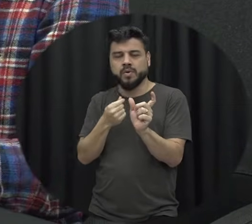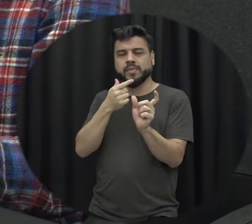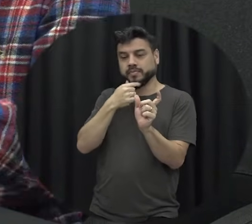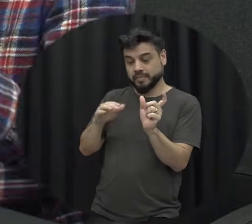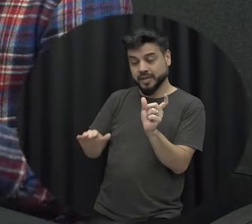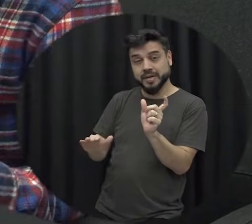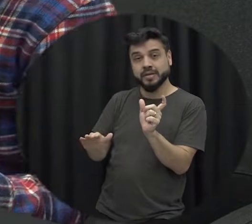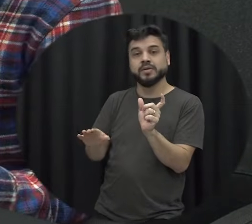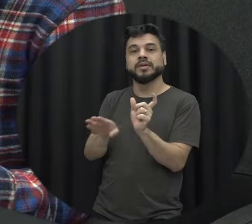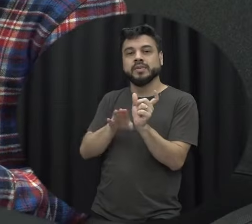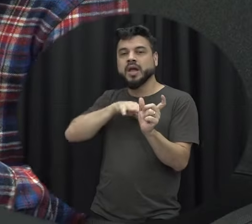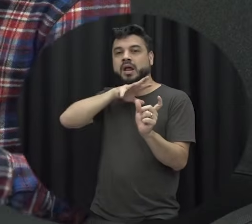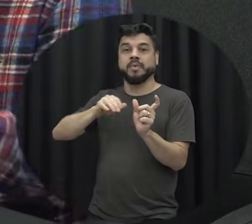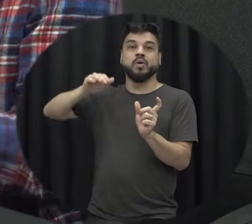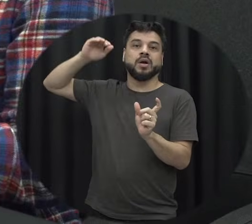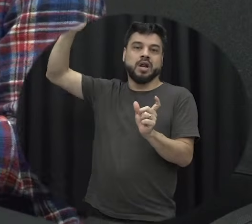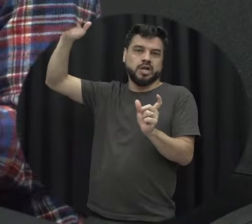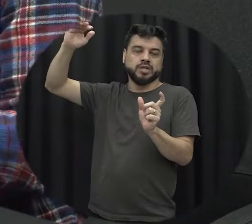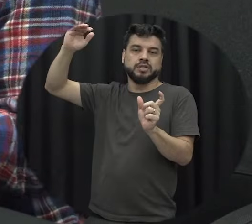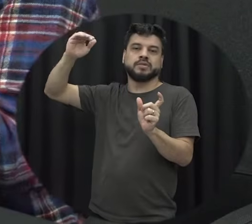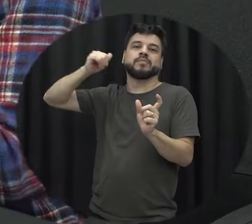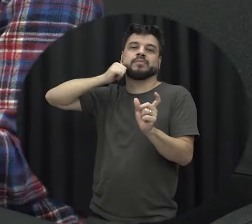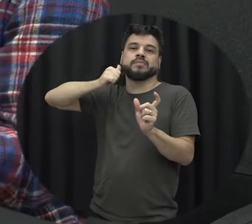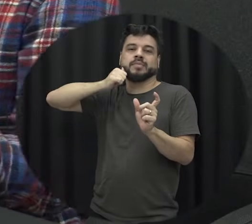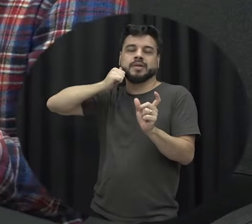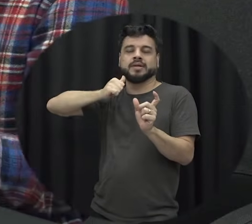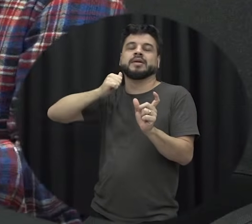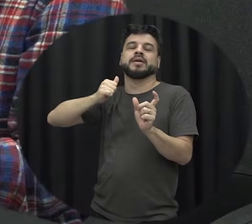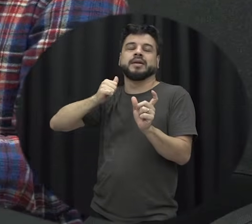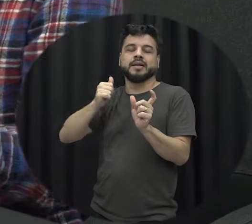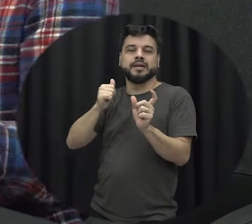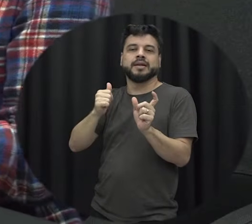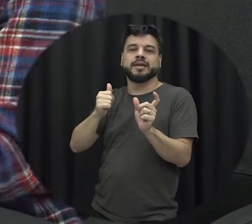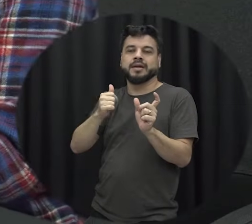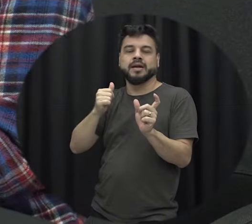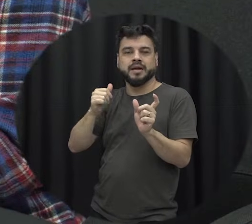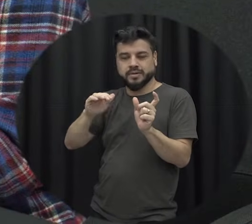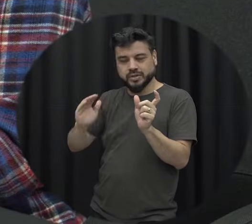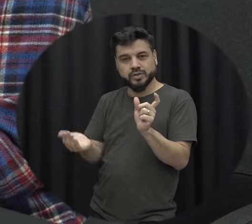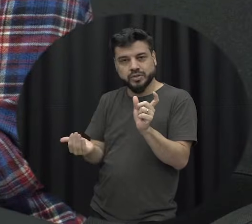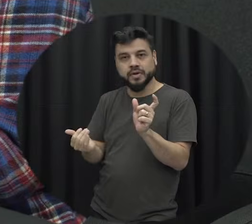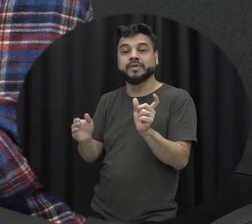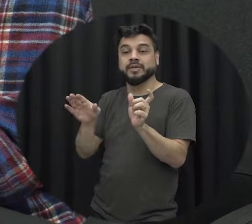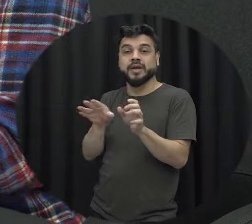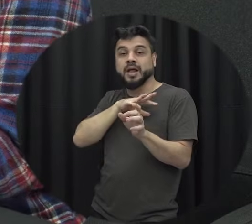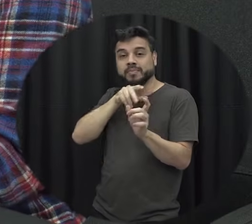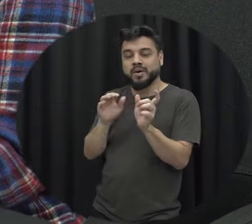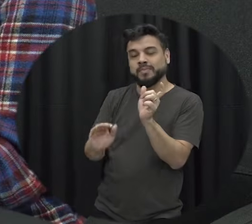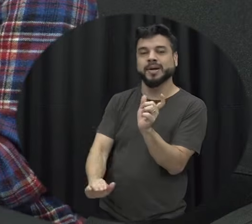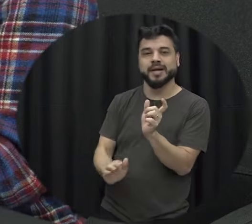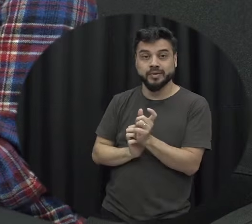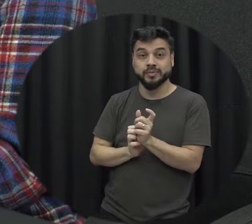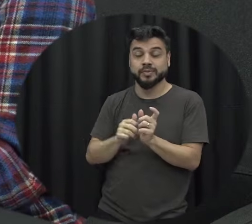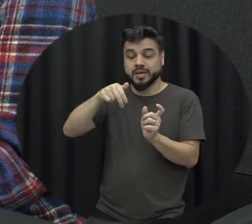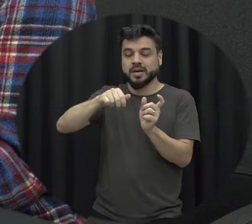mas também para animais grandes. O feminino para a mulher, para as meninas, mas também para animais pequenos. E o